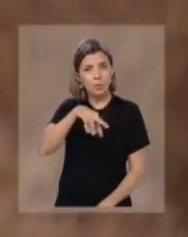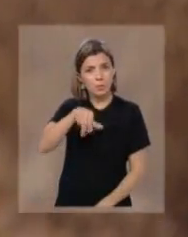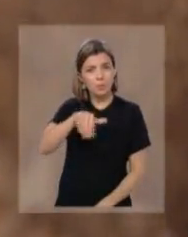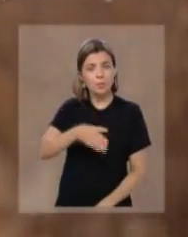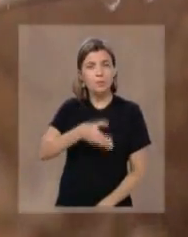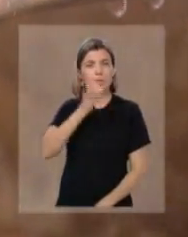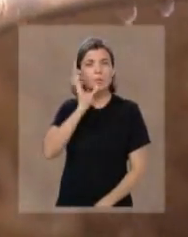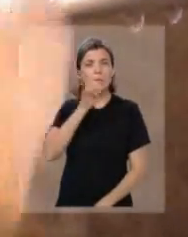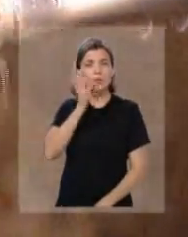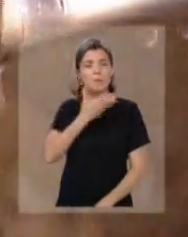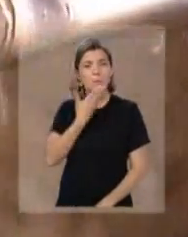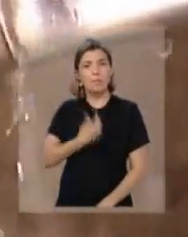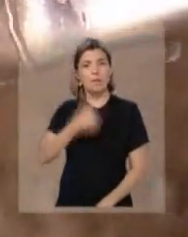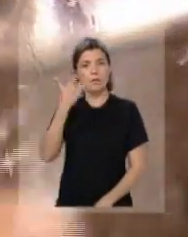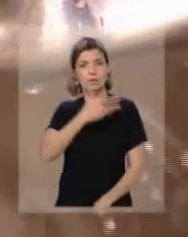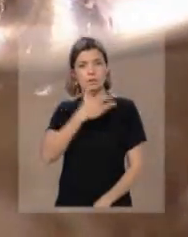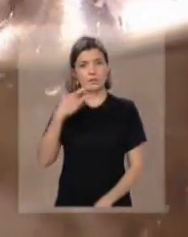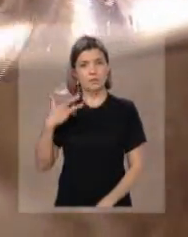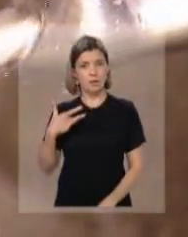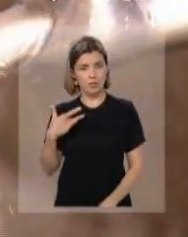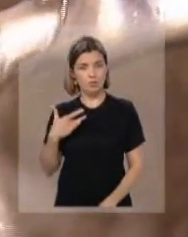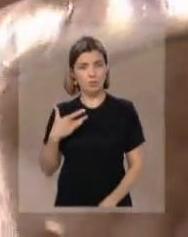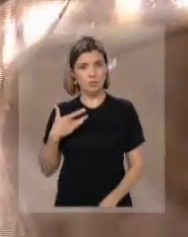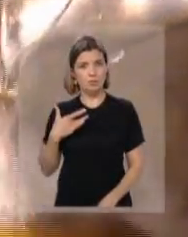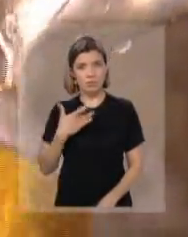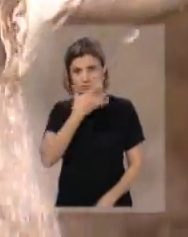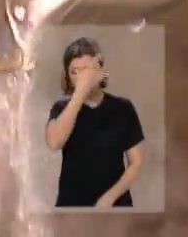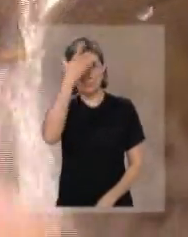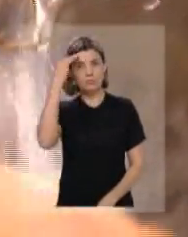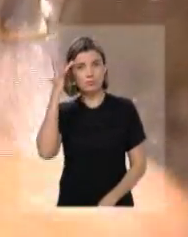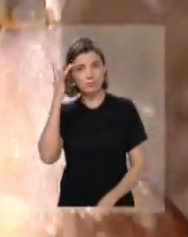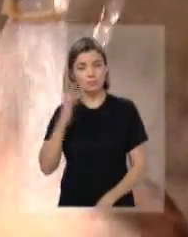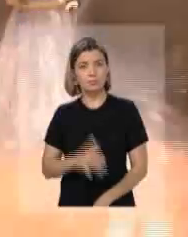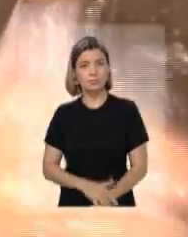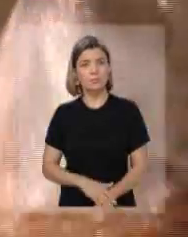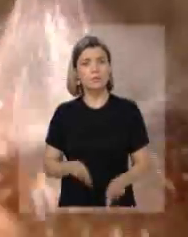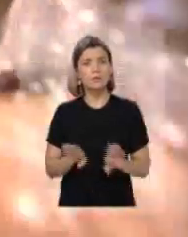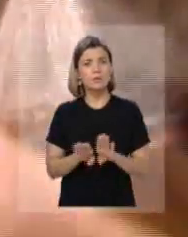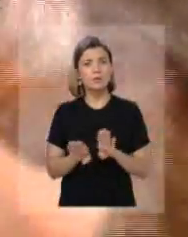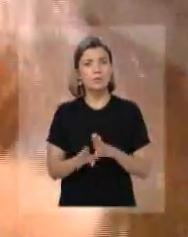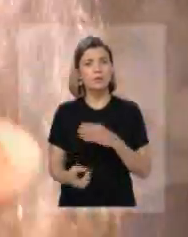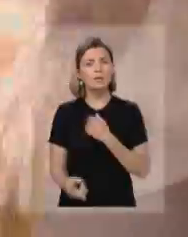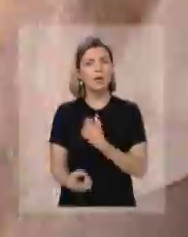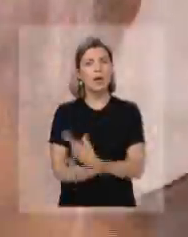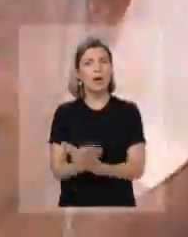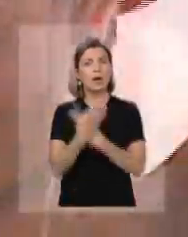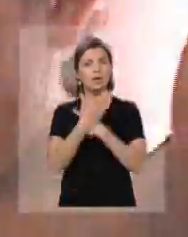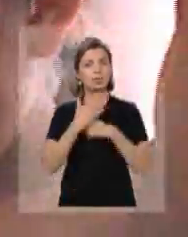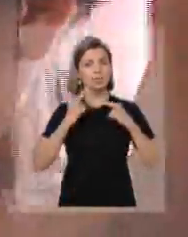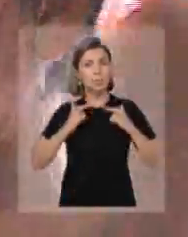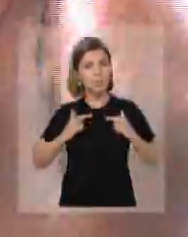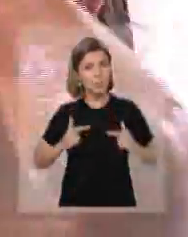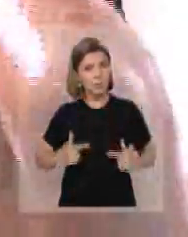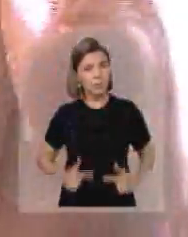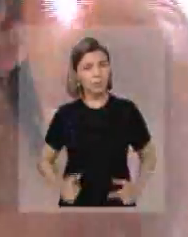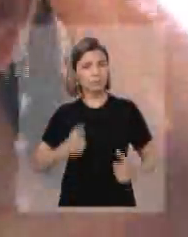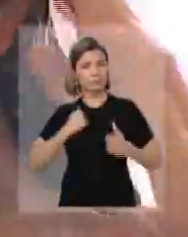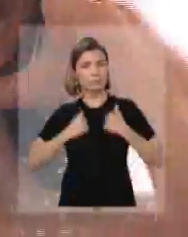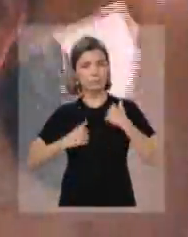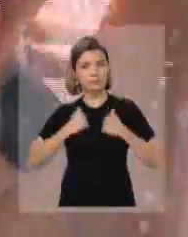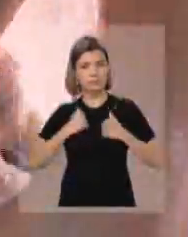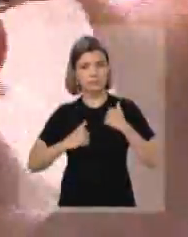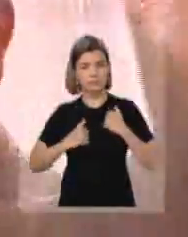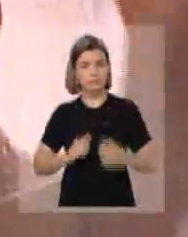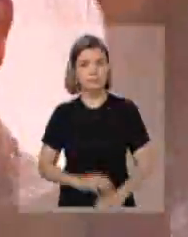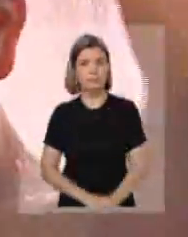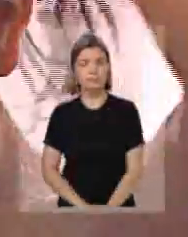O acesso à água potável contribui para a melhora das condições nutricionais da população, além de permitir a prática de